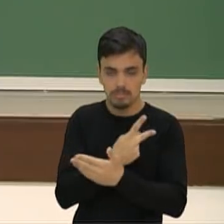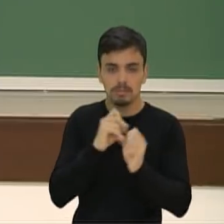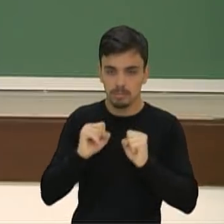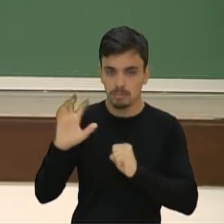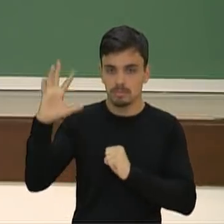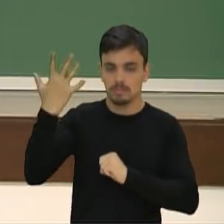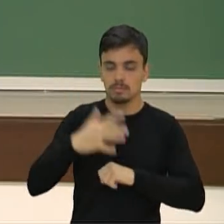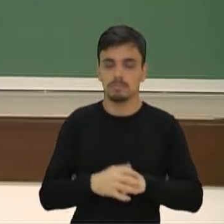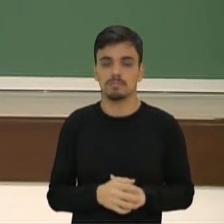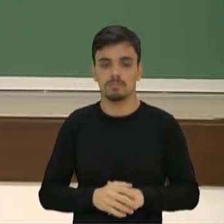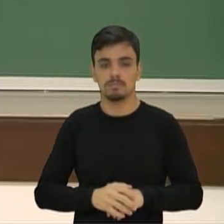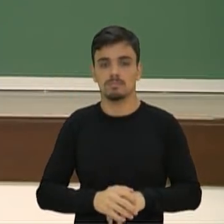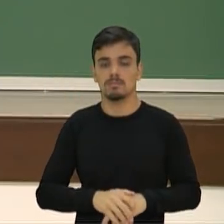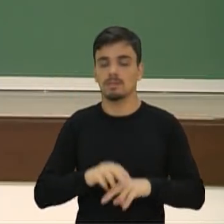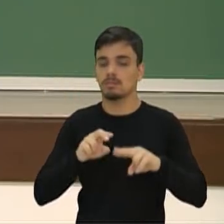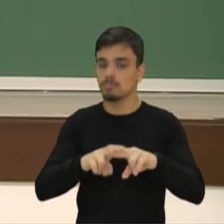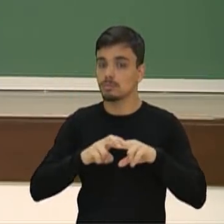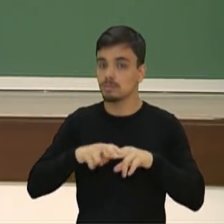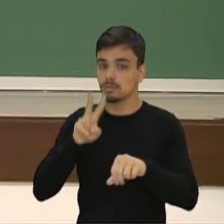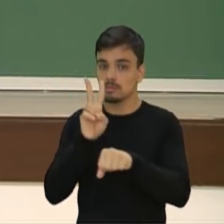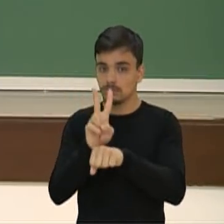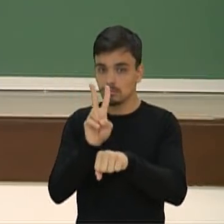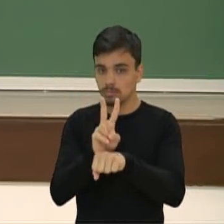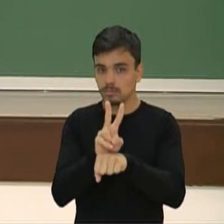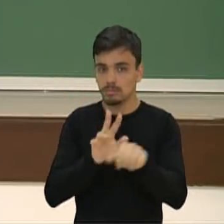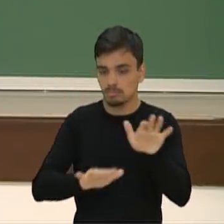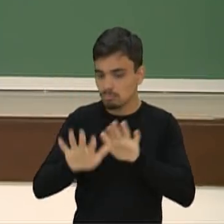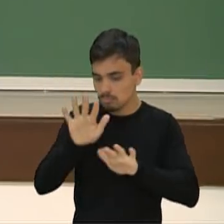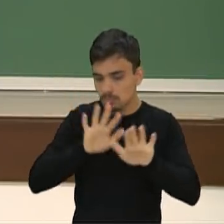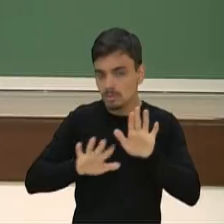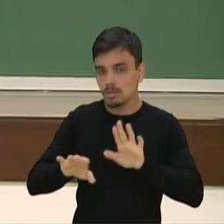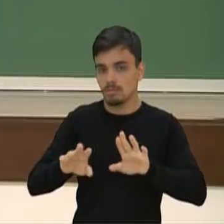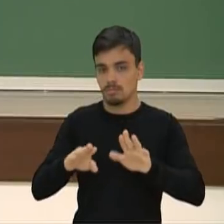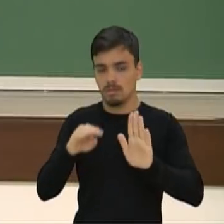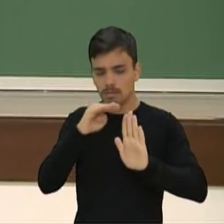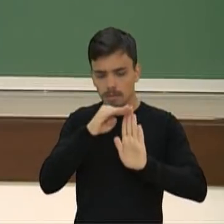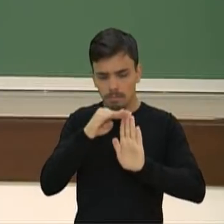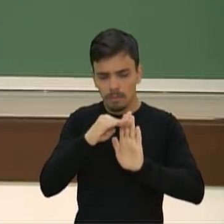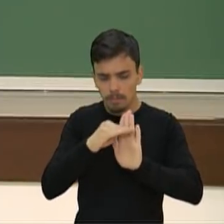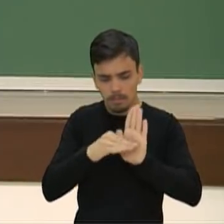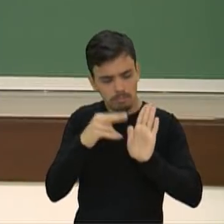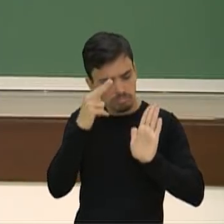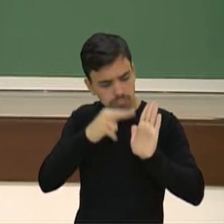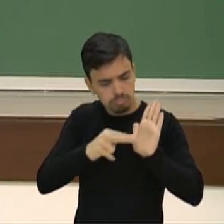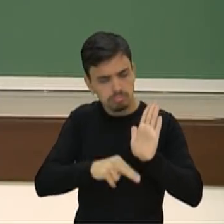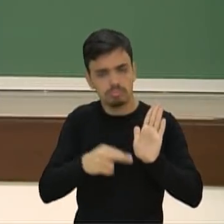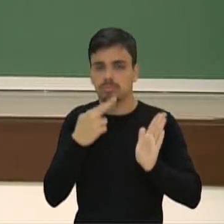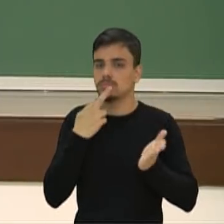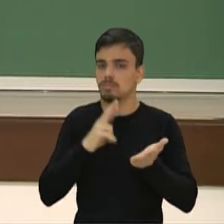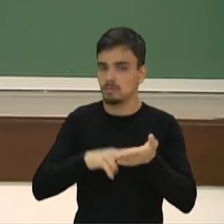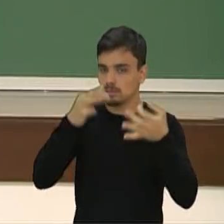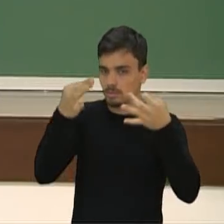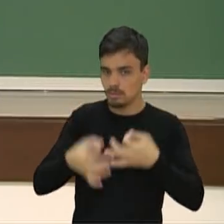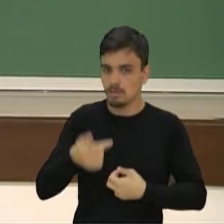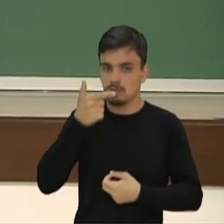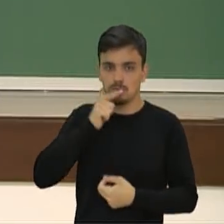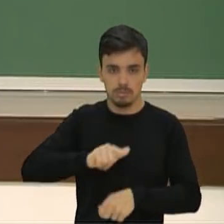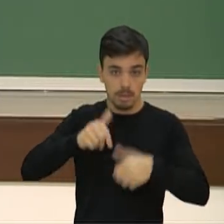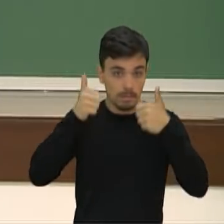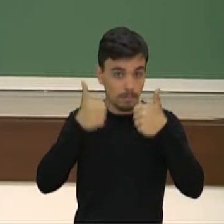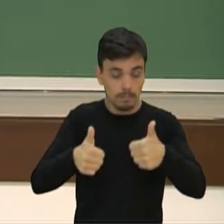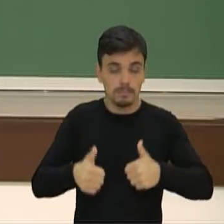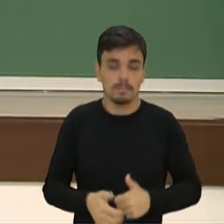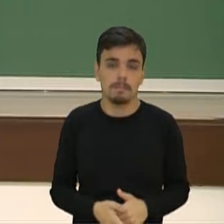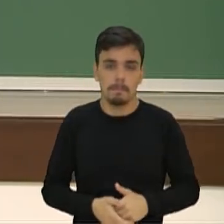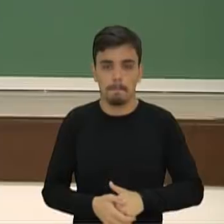equívoco. Então, tome um pouco de cuidado com isso, vá por partes, que aí você tem certeza que vai chegar na resposta correta, ok?